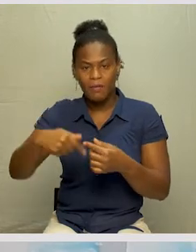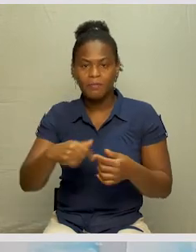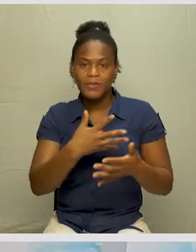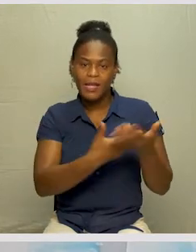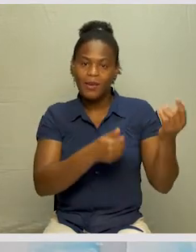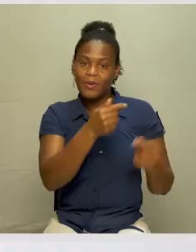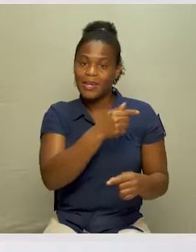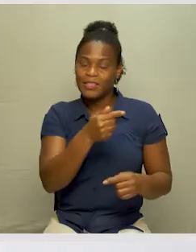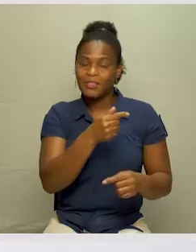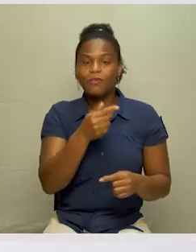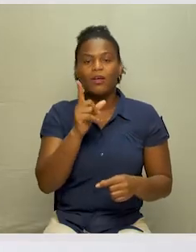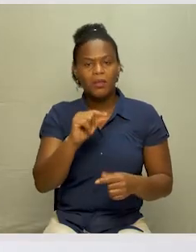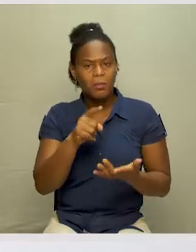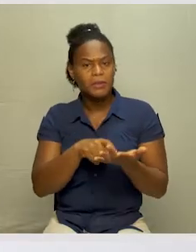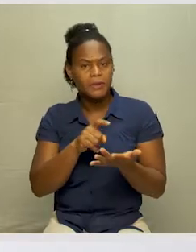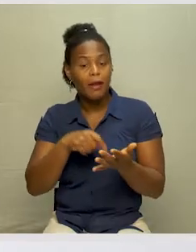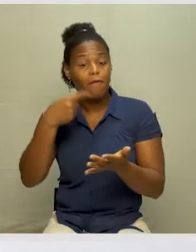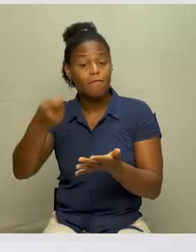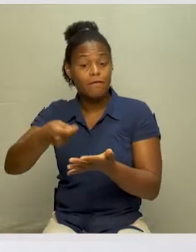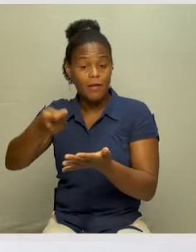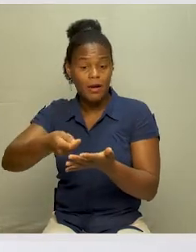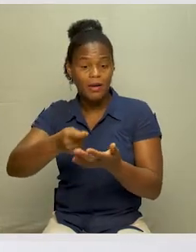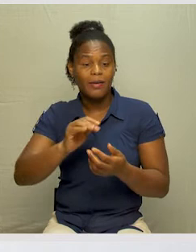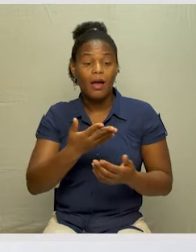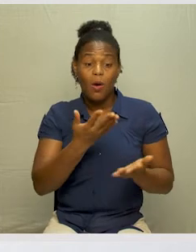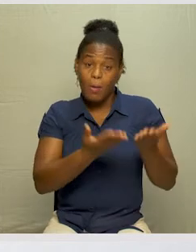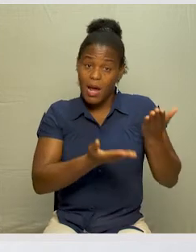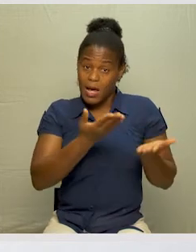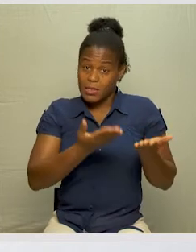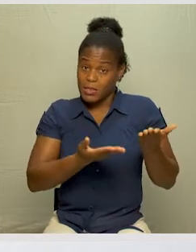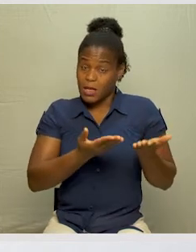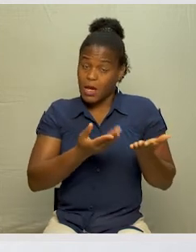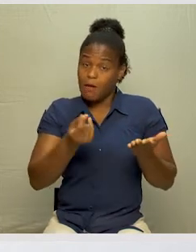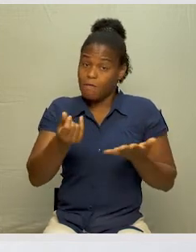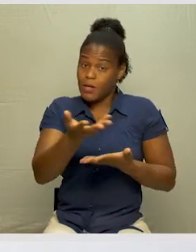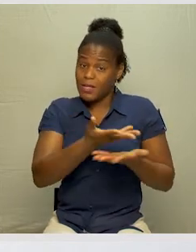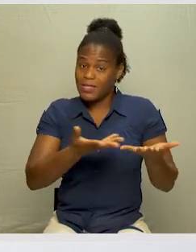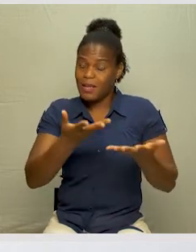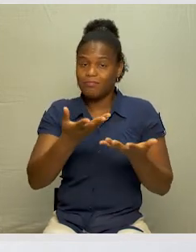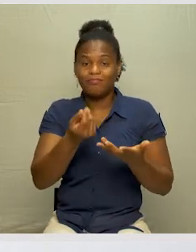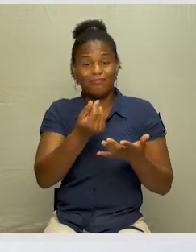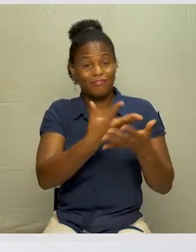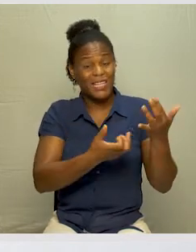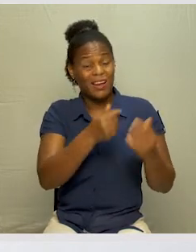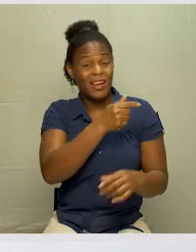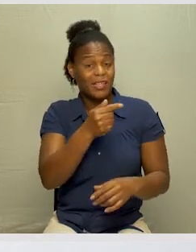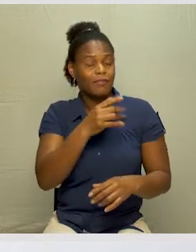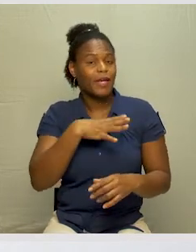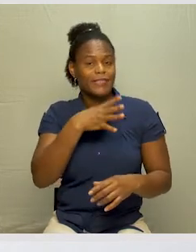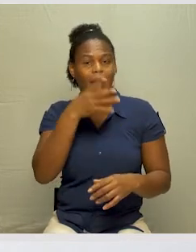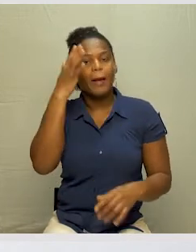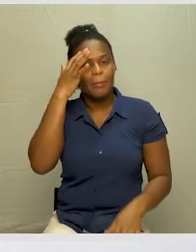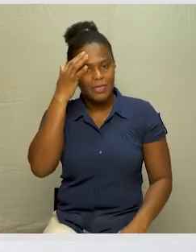saldo negativo, necessidade líquida de financiamento. Enquanto que na balança financeira, saldo negativo é que